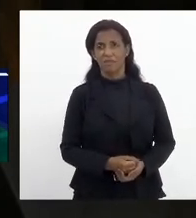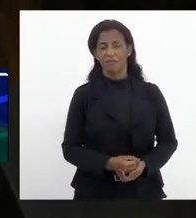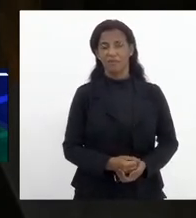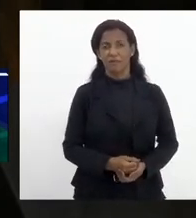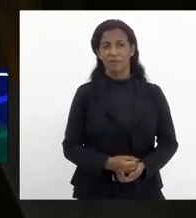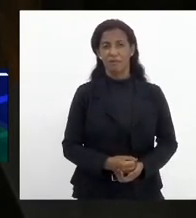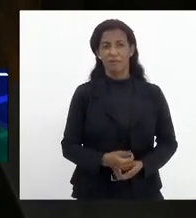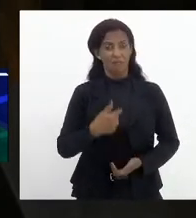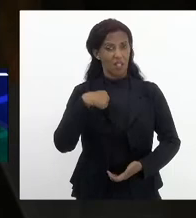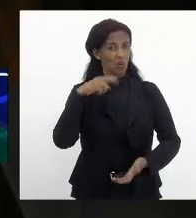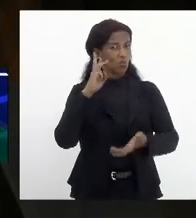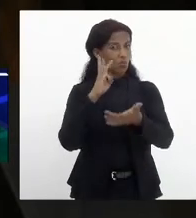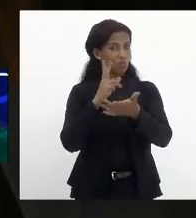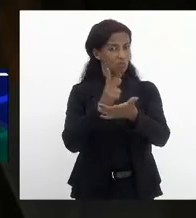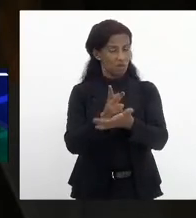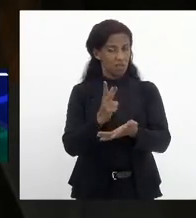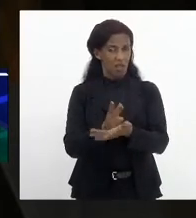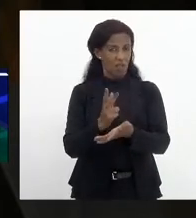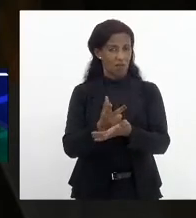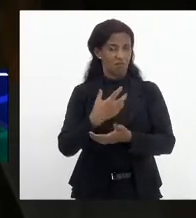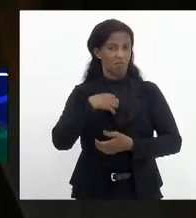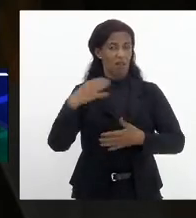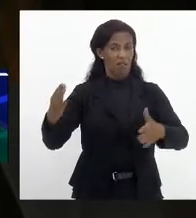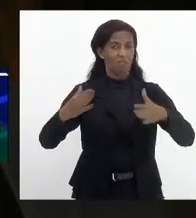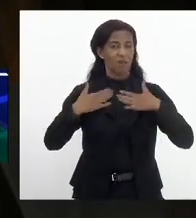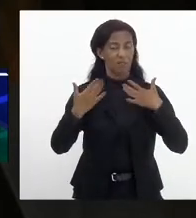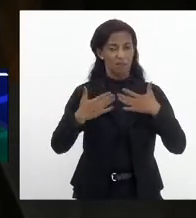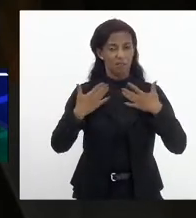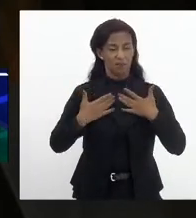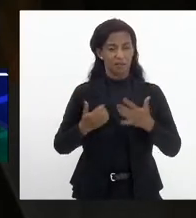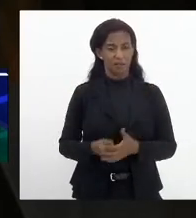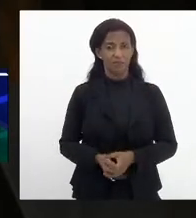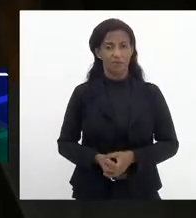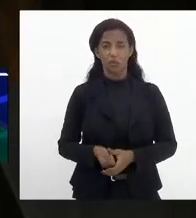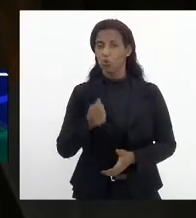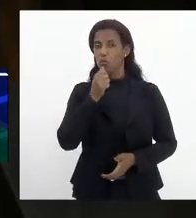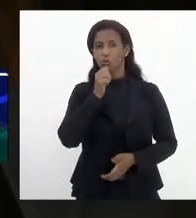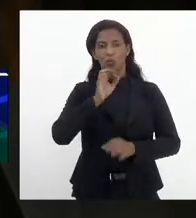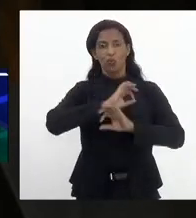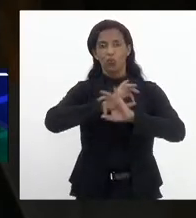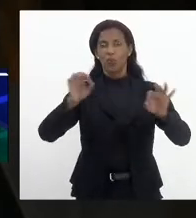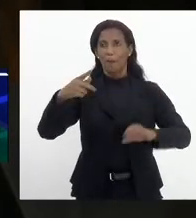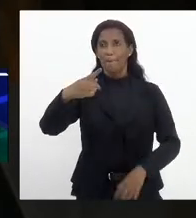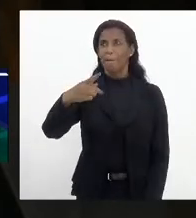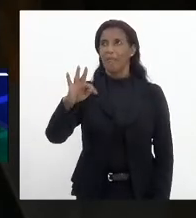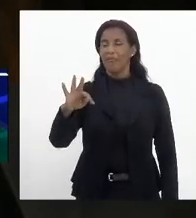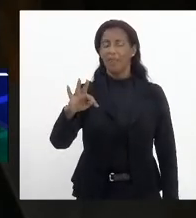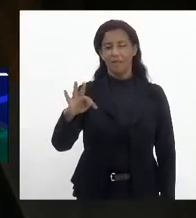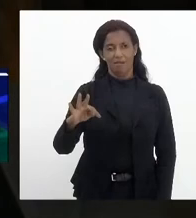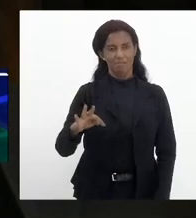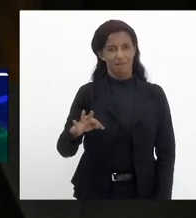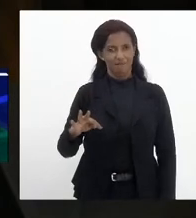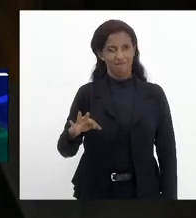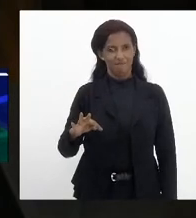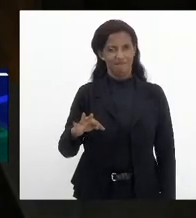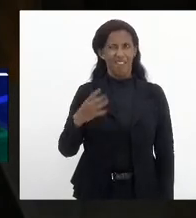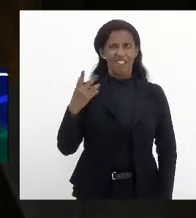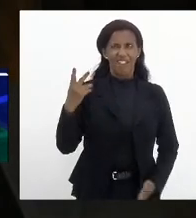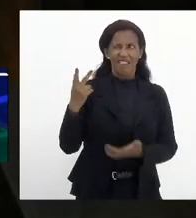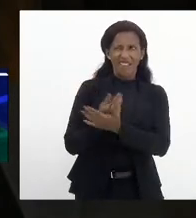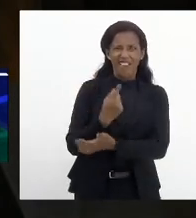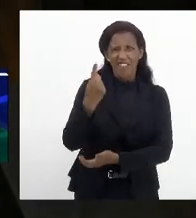Eu sempre tive a alegria de não ter votado no PT. Aliás, errei uma